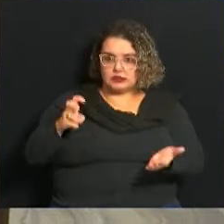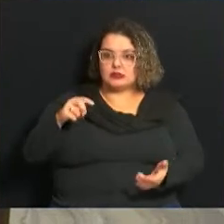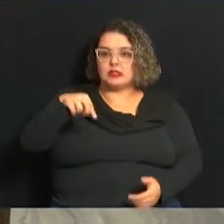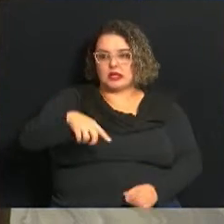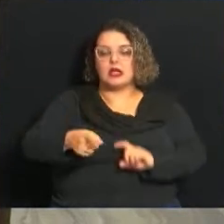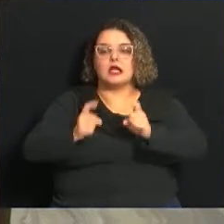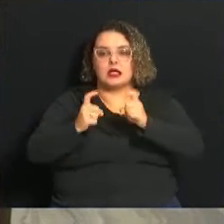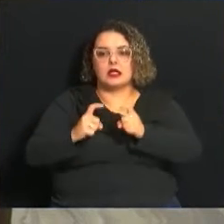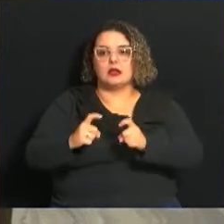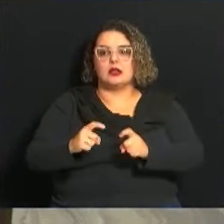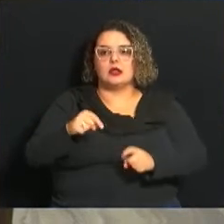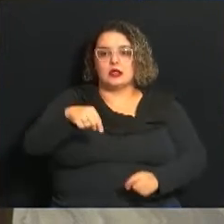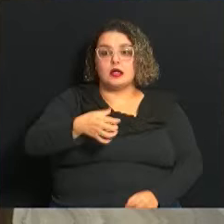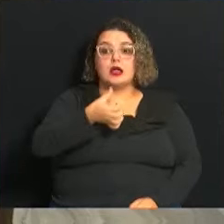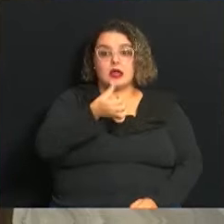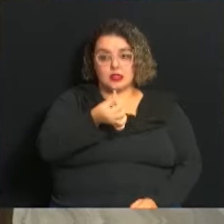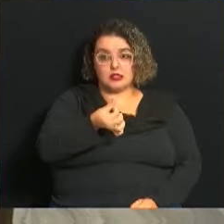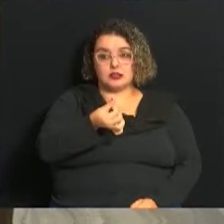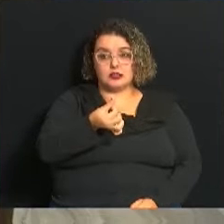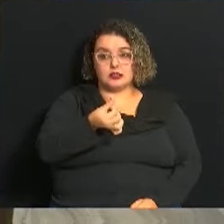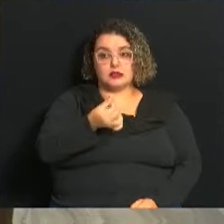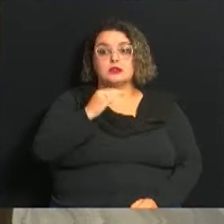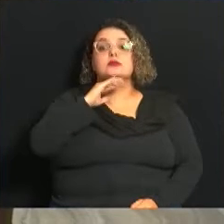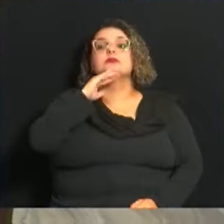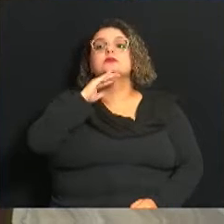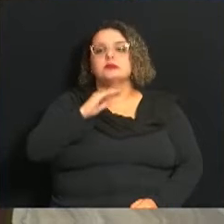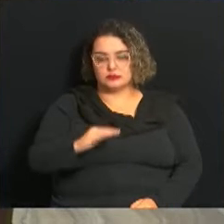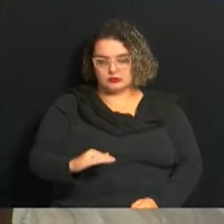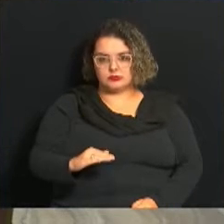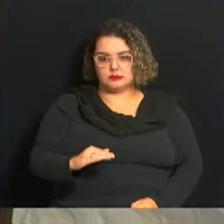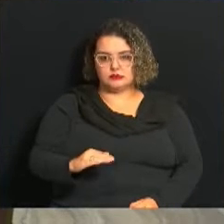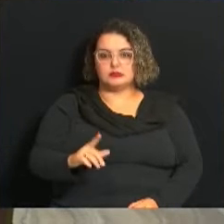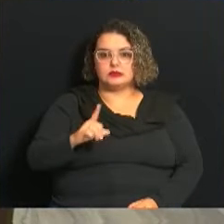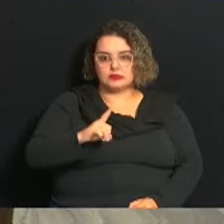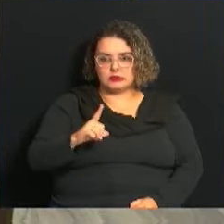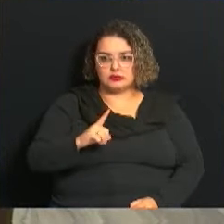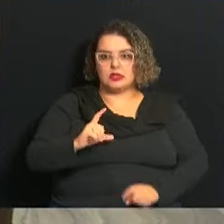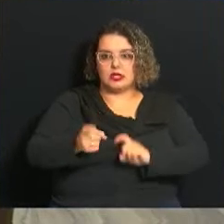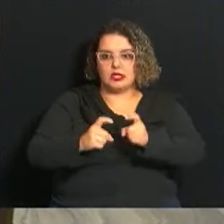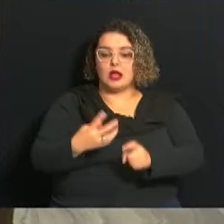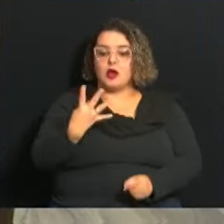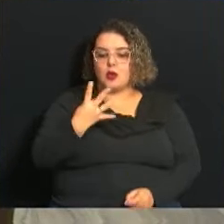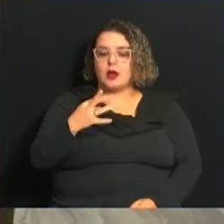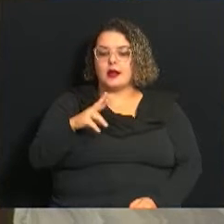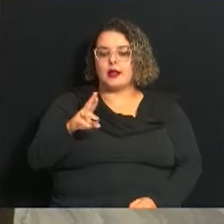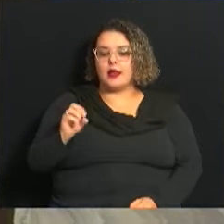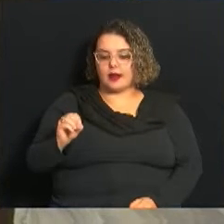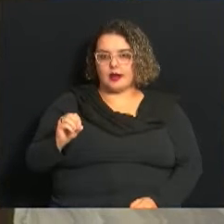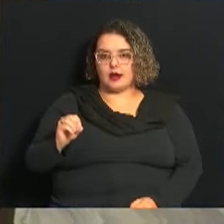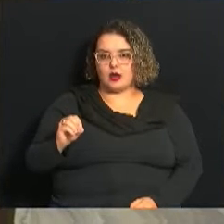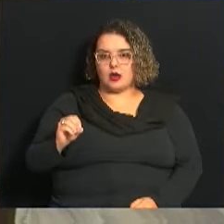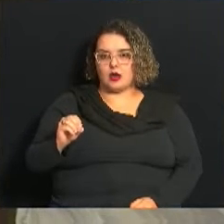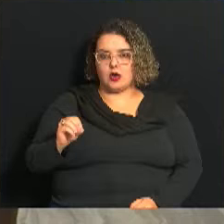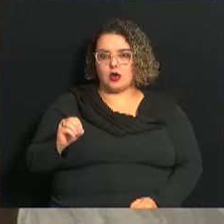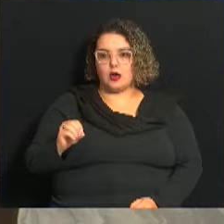e às 6 horas da tarde tem a reunião ordinária, a 4ª, né? E no site